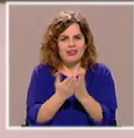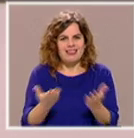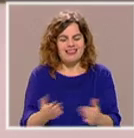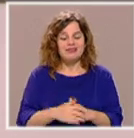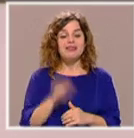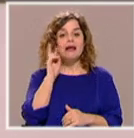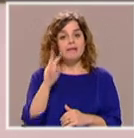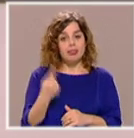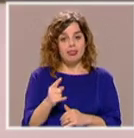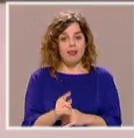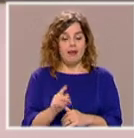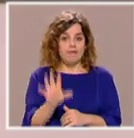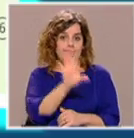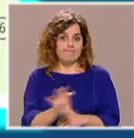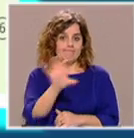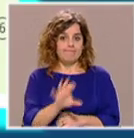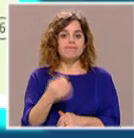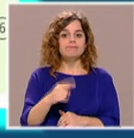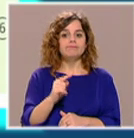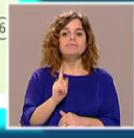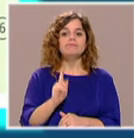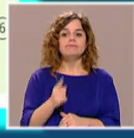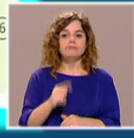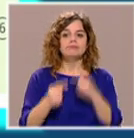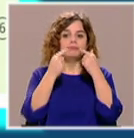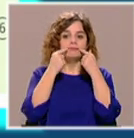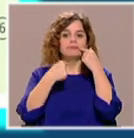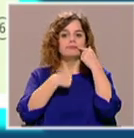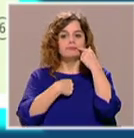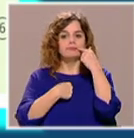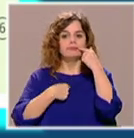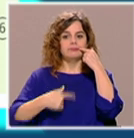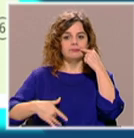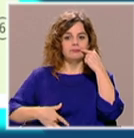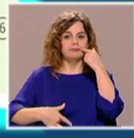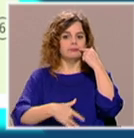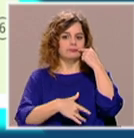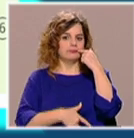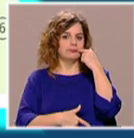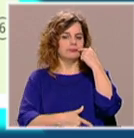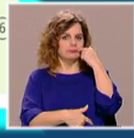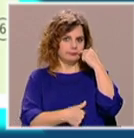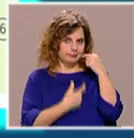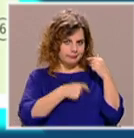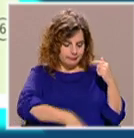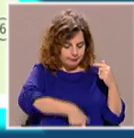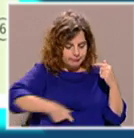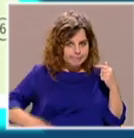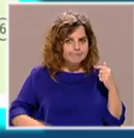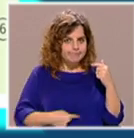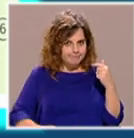uma imagem onde estão identificados os vários órgãos que compõem o sistema digestivo e aquilo que vamos fazer vai